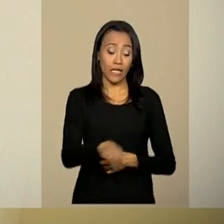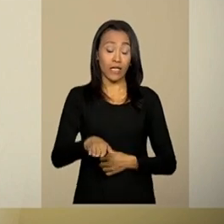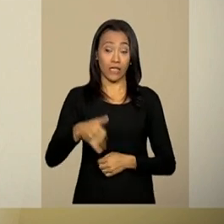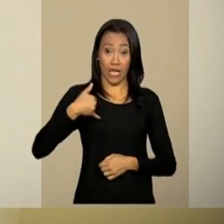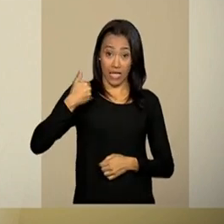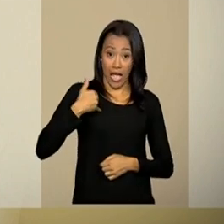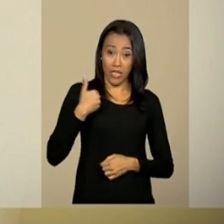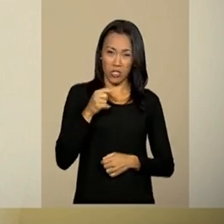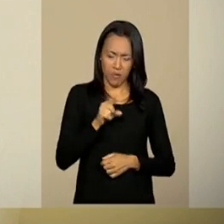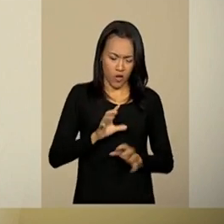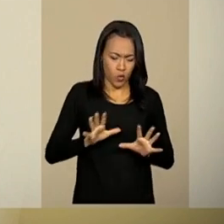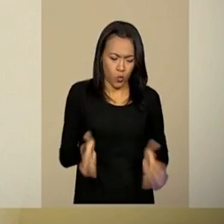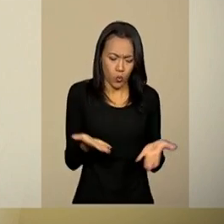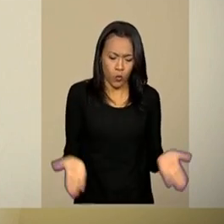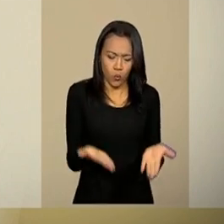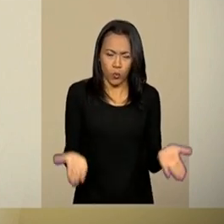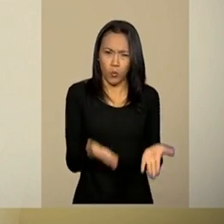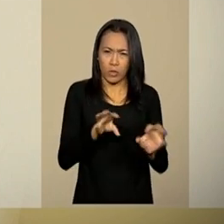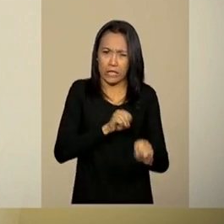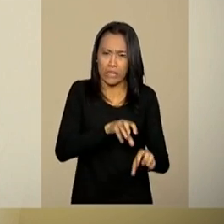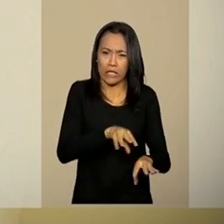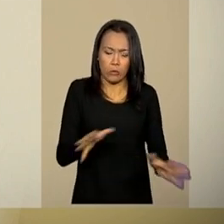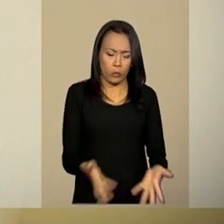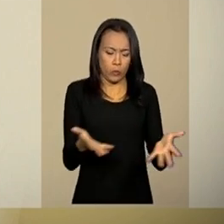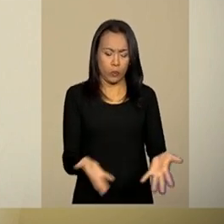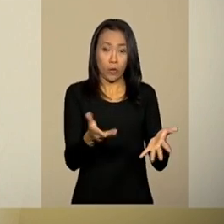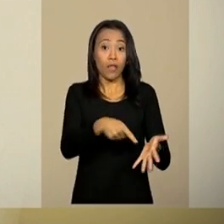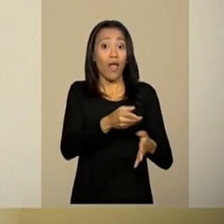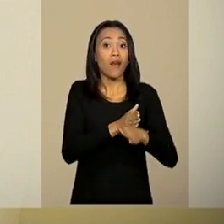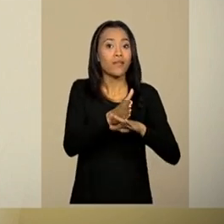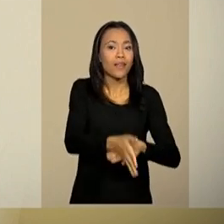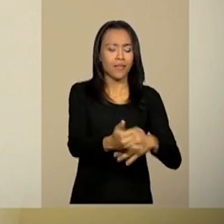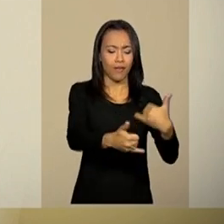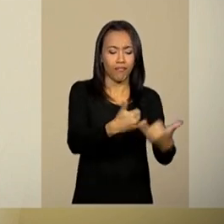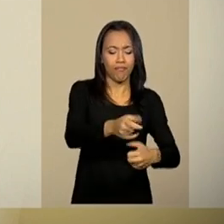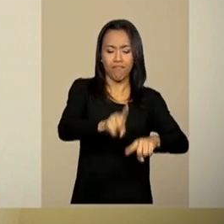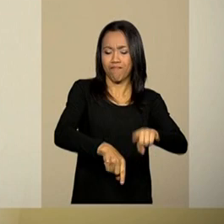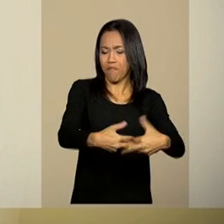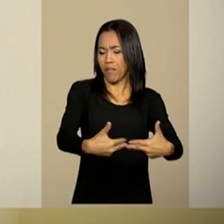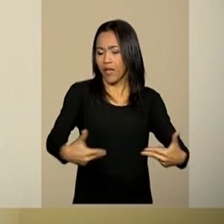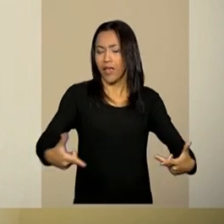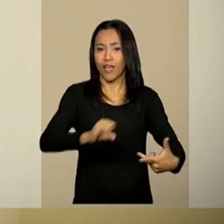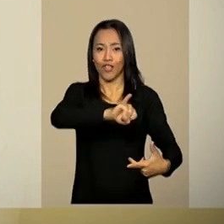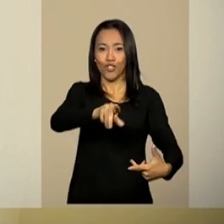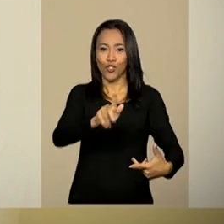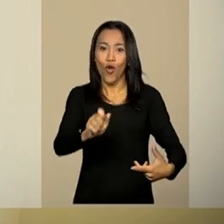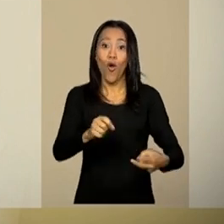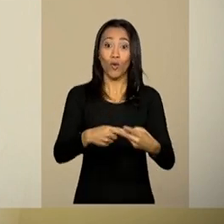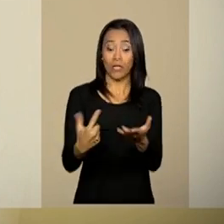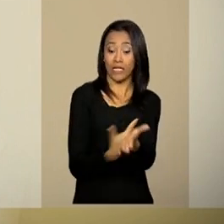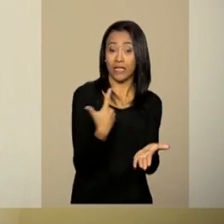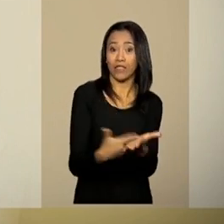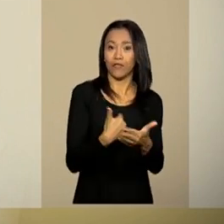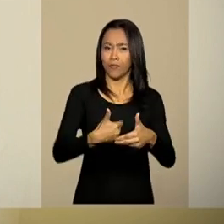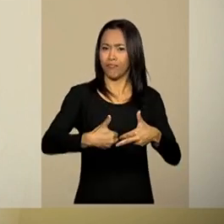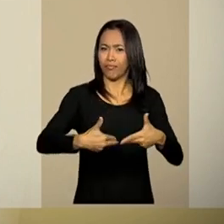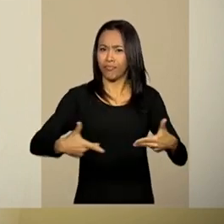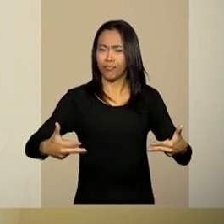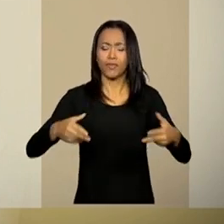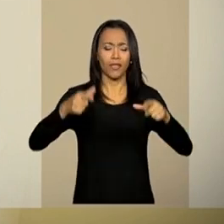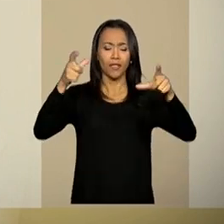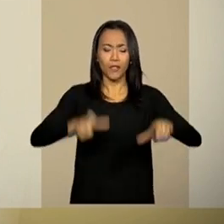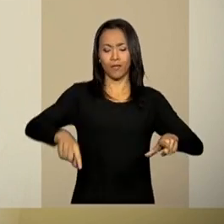pequena é estimulada e despertada que tem acesso a brinquedos jogos livros num ambiente